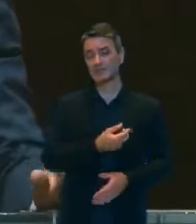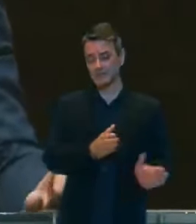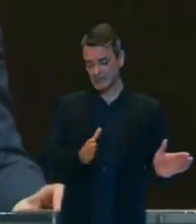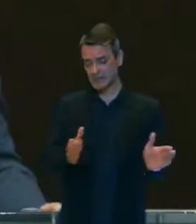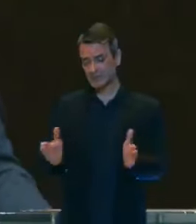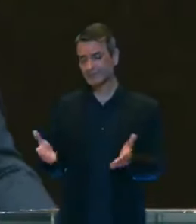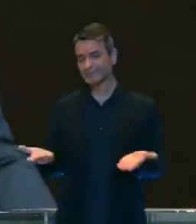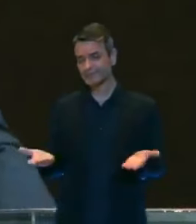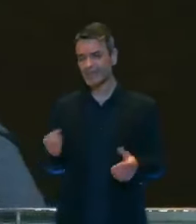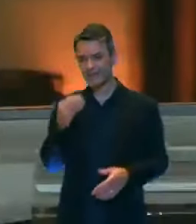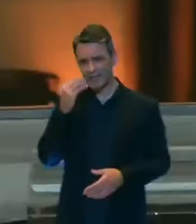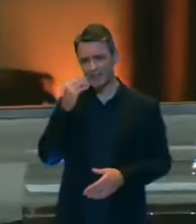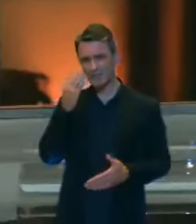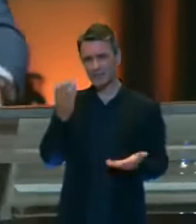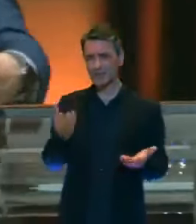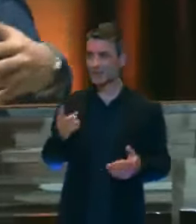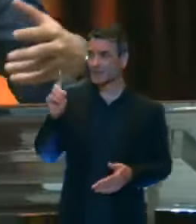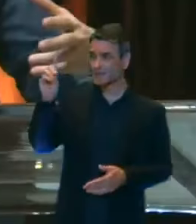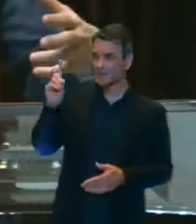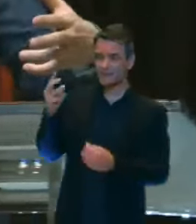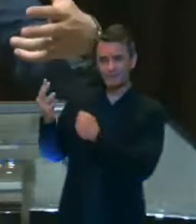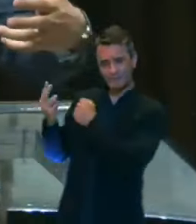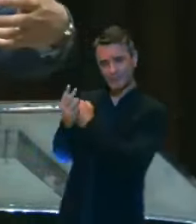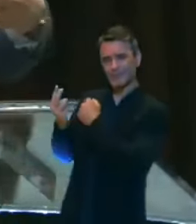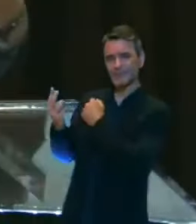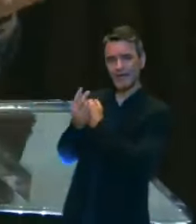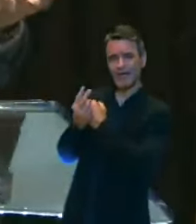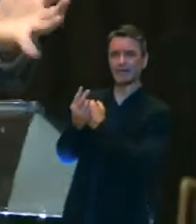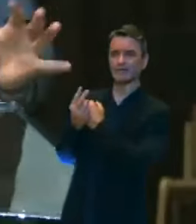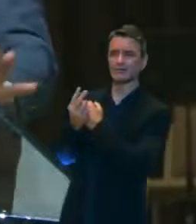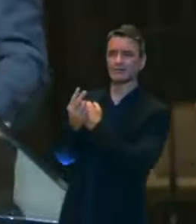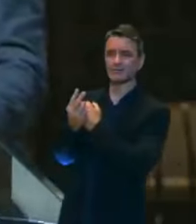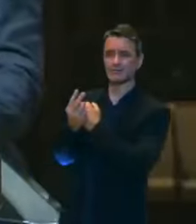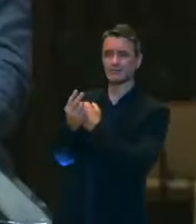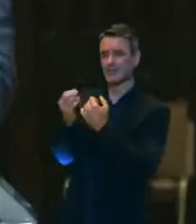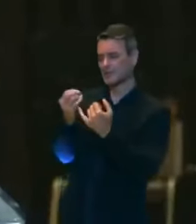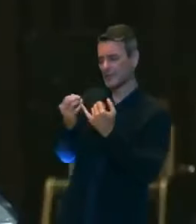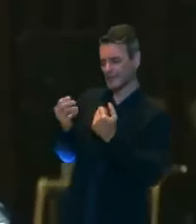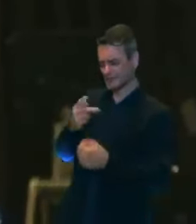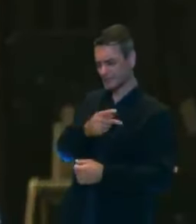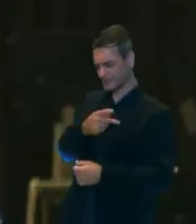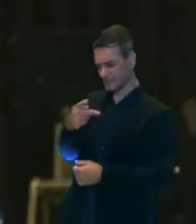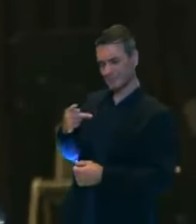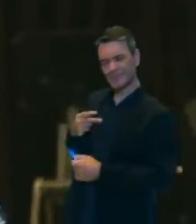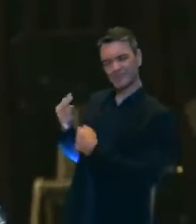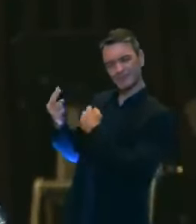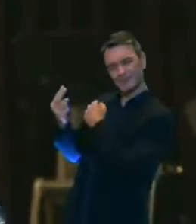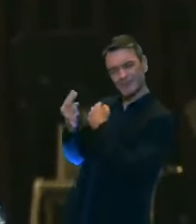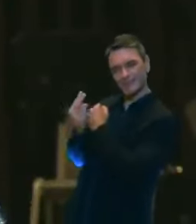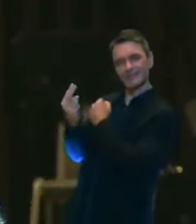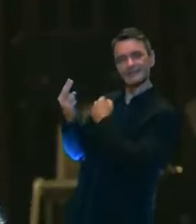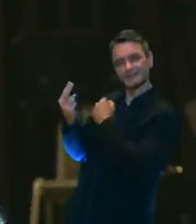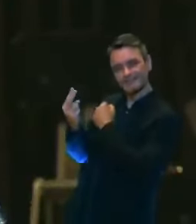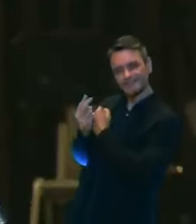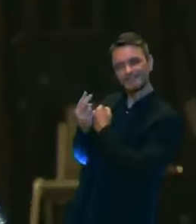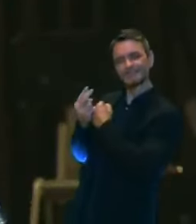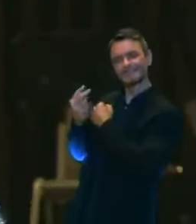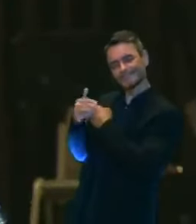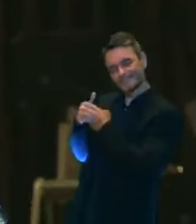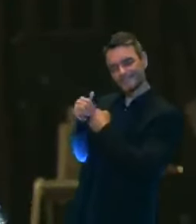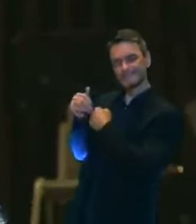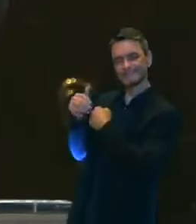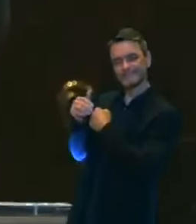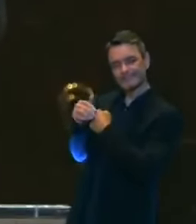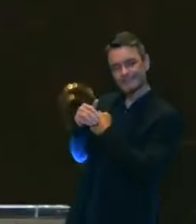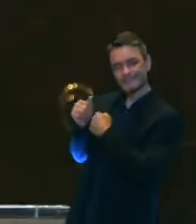Tantas vezes eu senti o cuidado pastoral de Deus. Esse braço